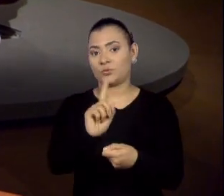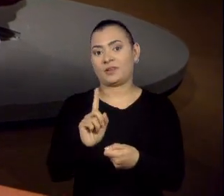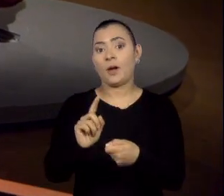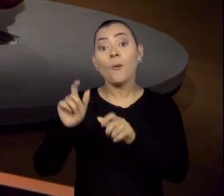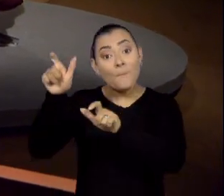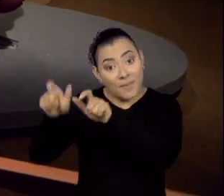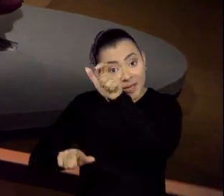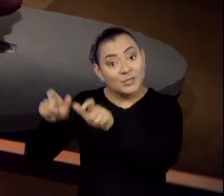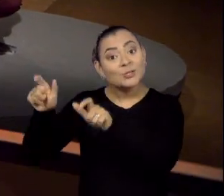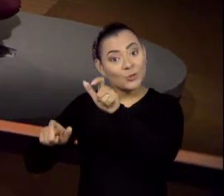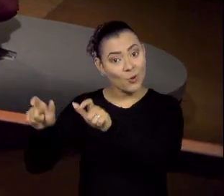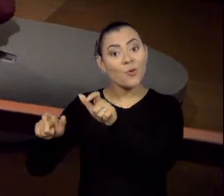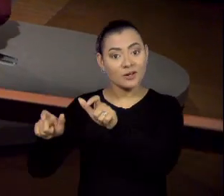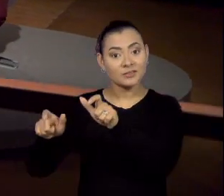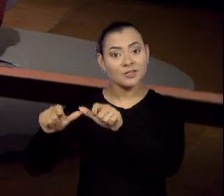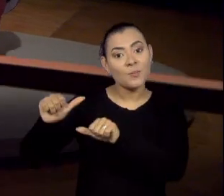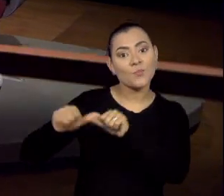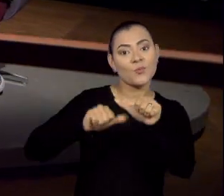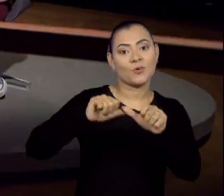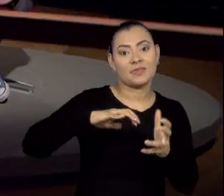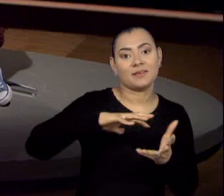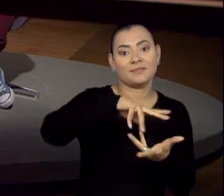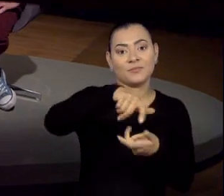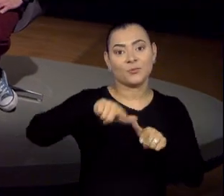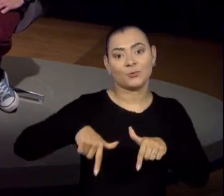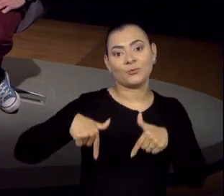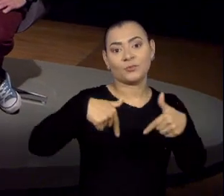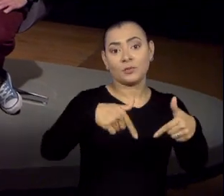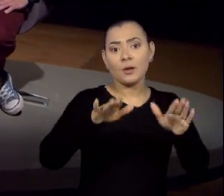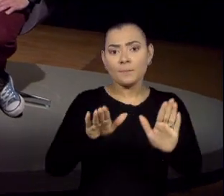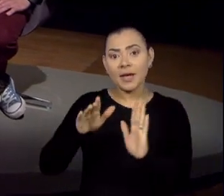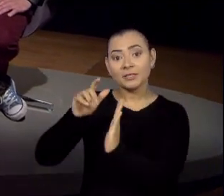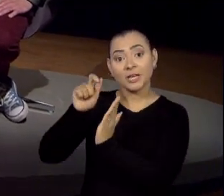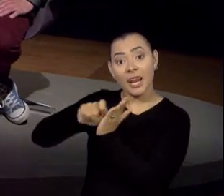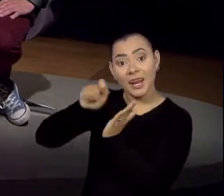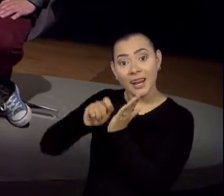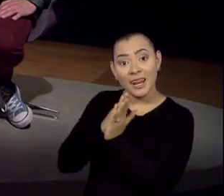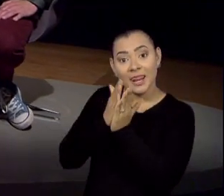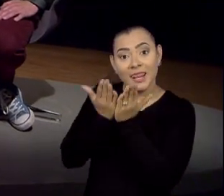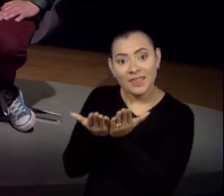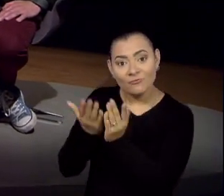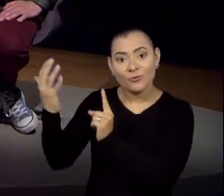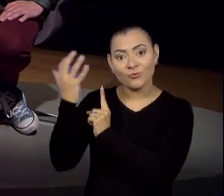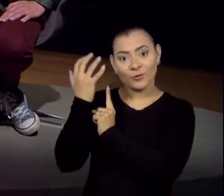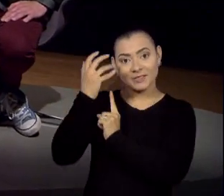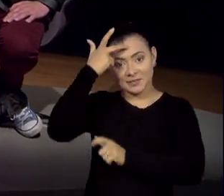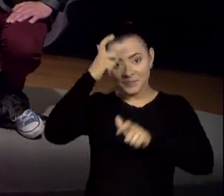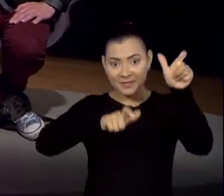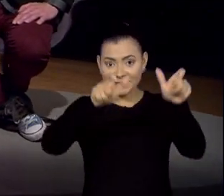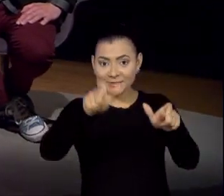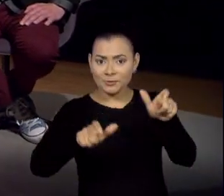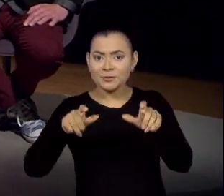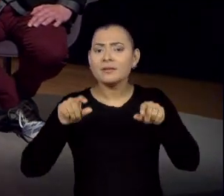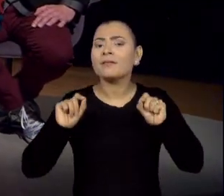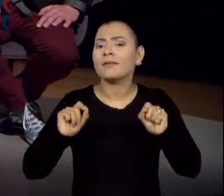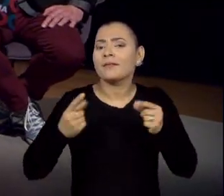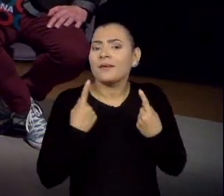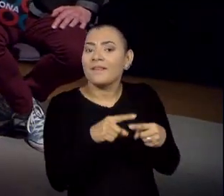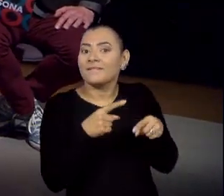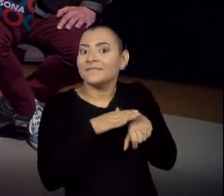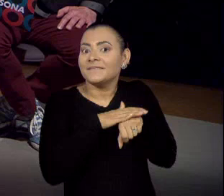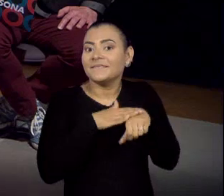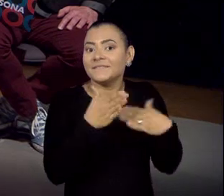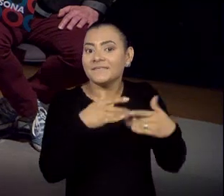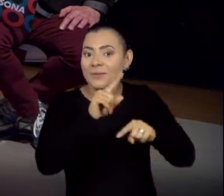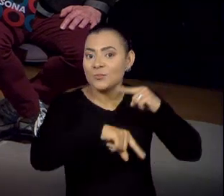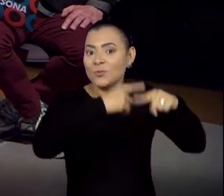livros mudam as pessoas. E o escritor? O que seria ele, então? Um provocador de mudanças? Vamos descobrir na conversa que teremos